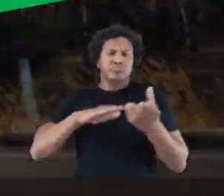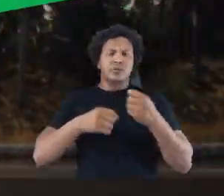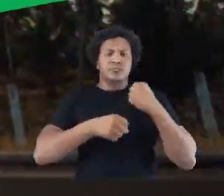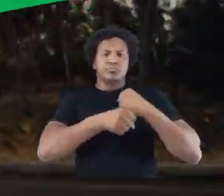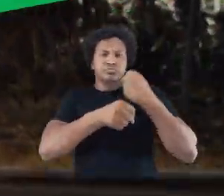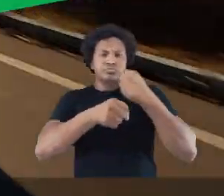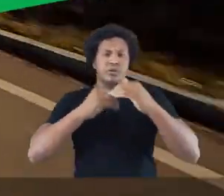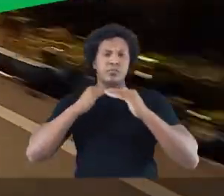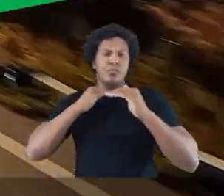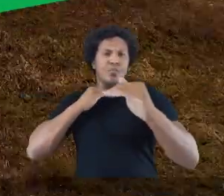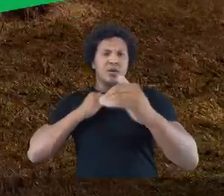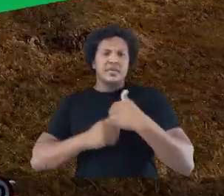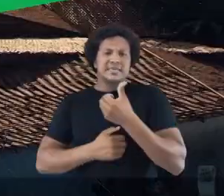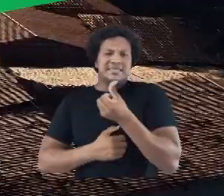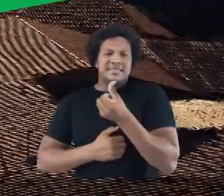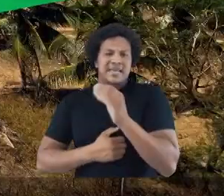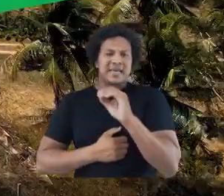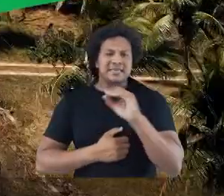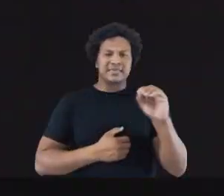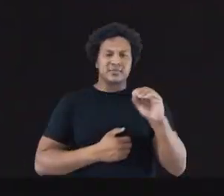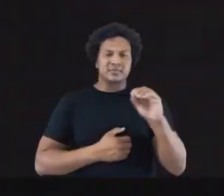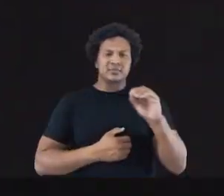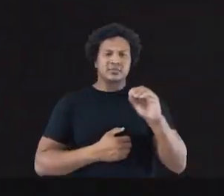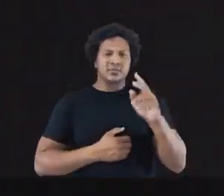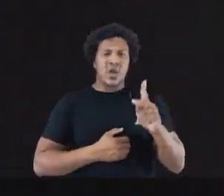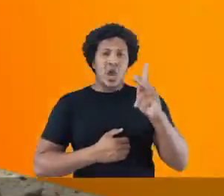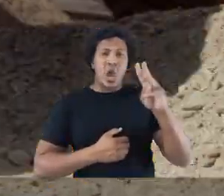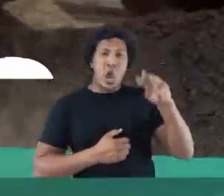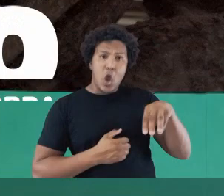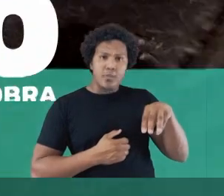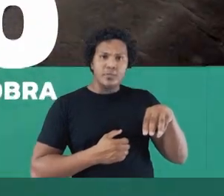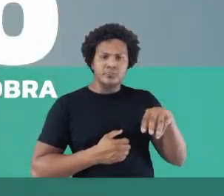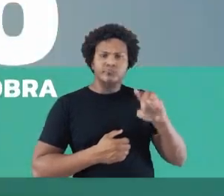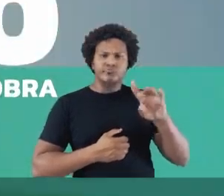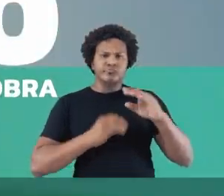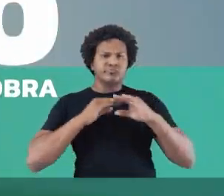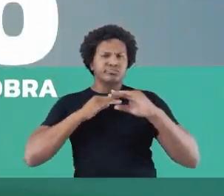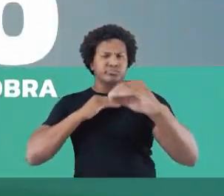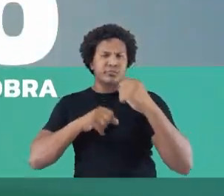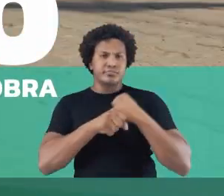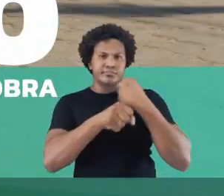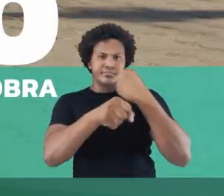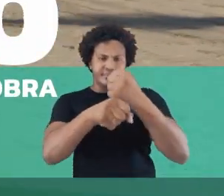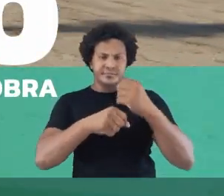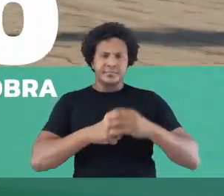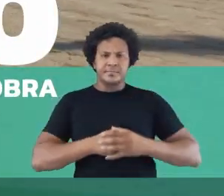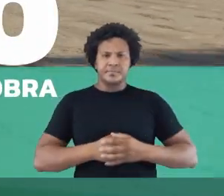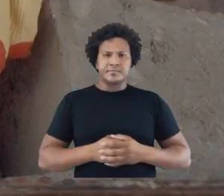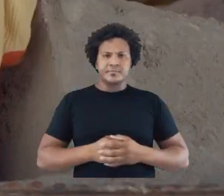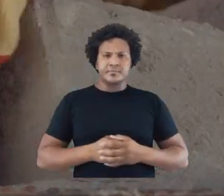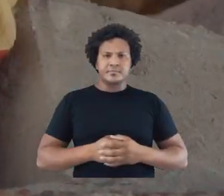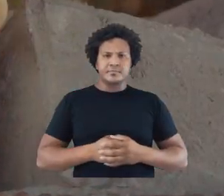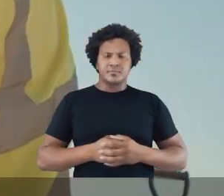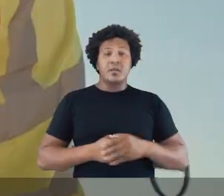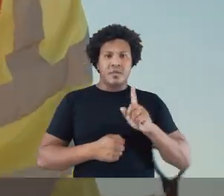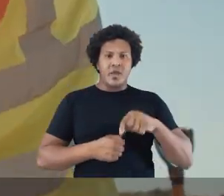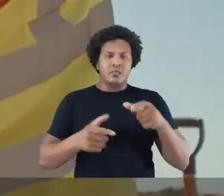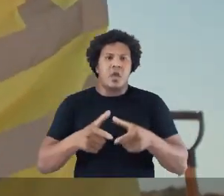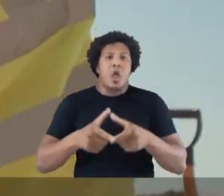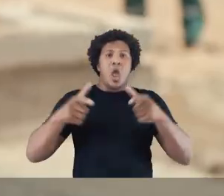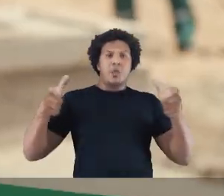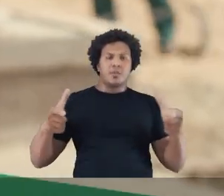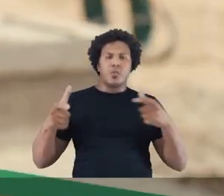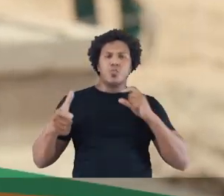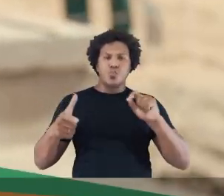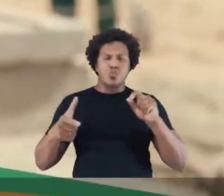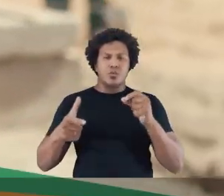estradas construídas e em andamento. As estradas geram empregos tanto durante as obras quanto após sua conclusão. Irão